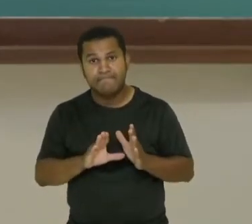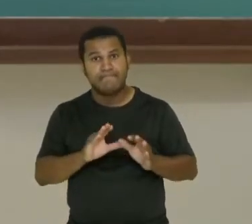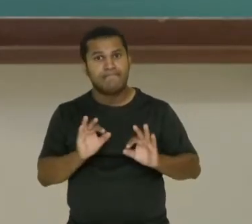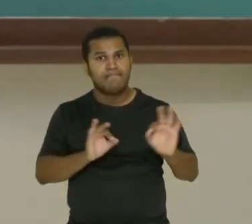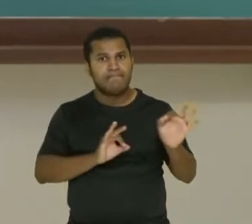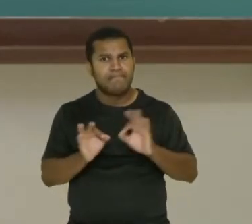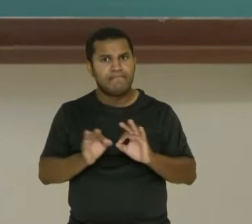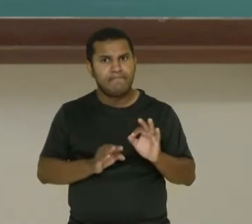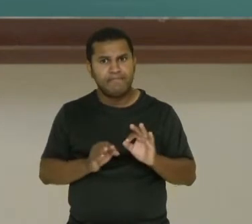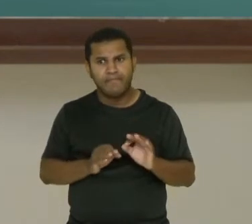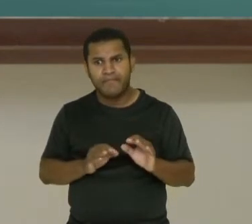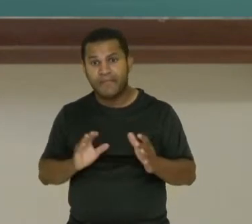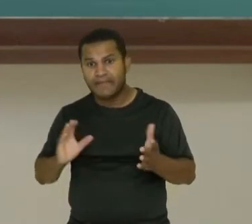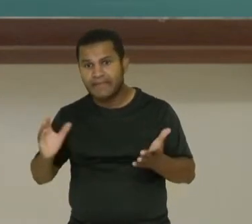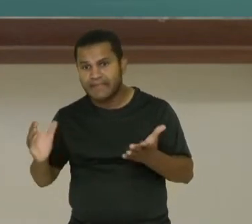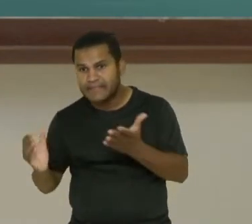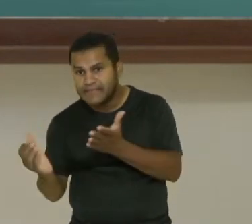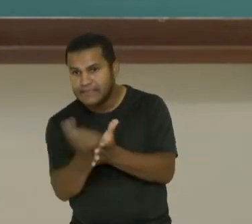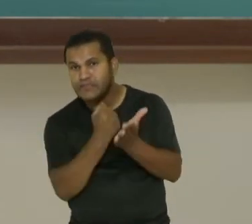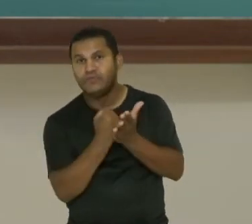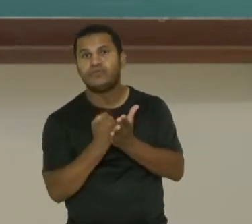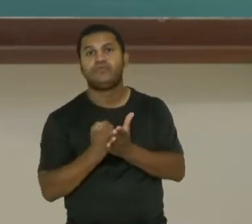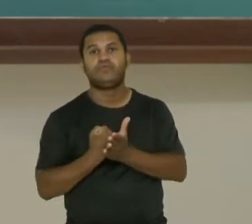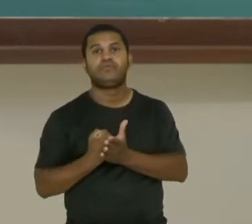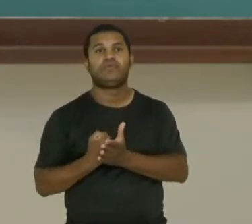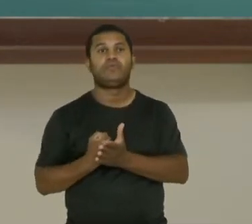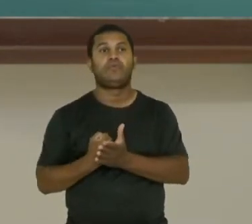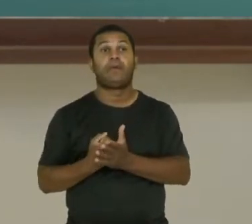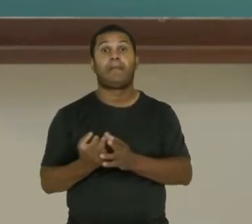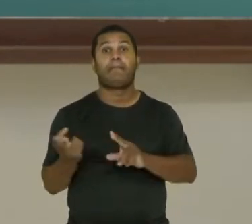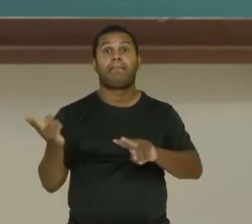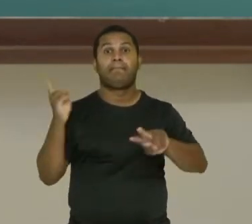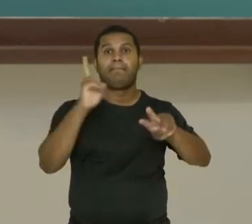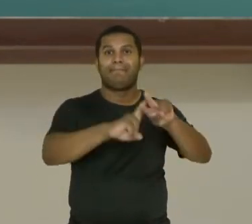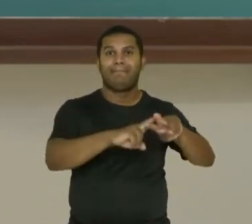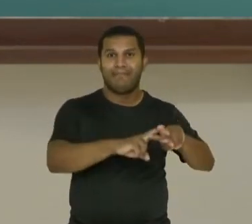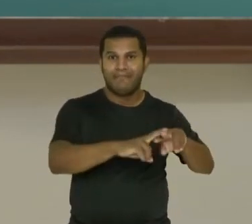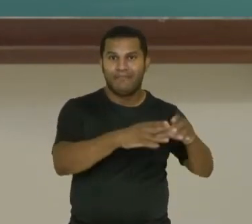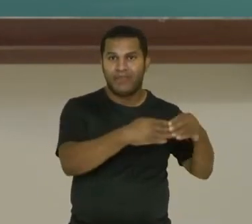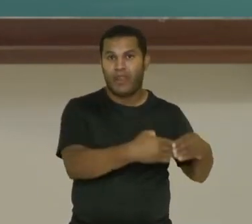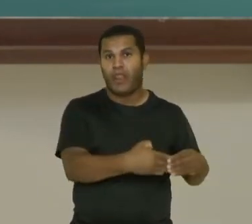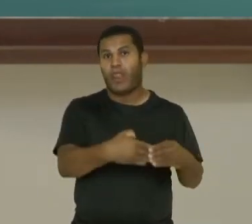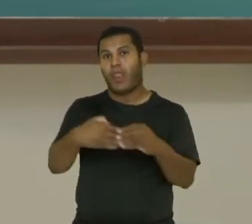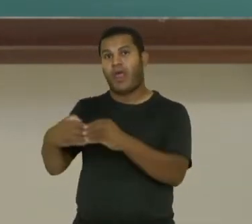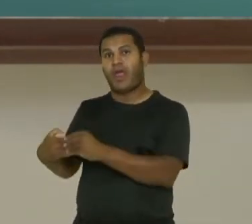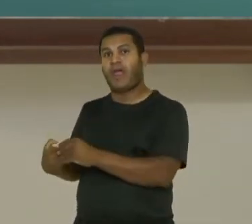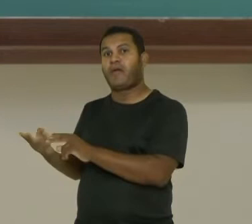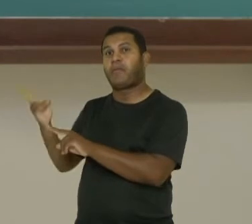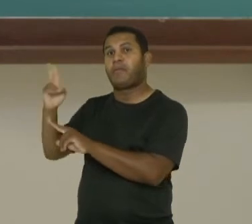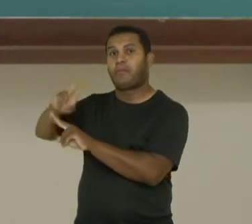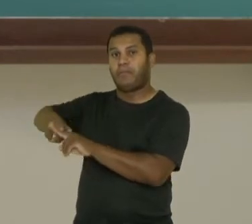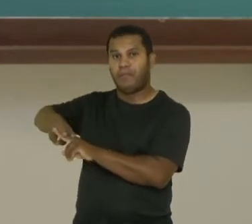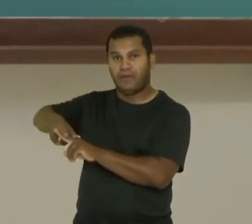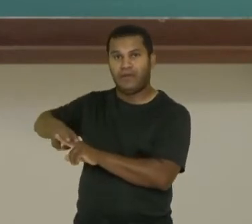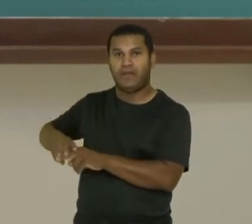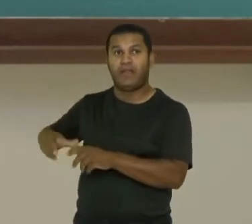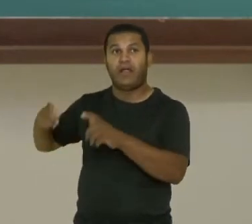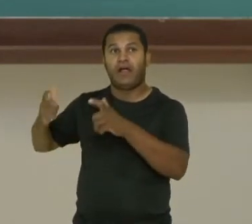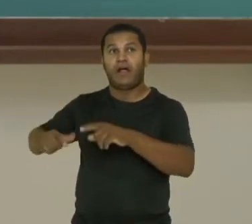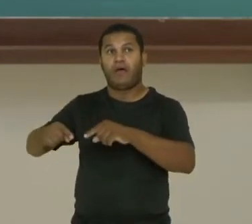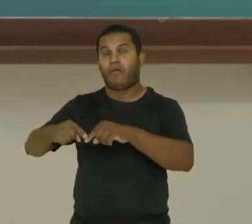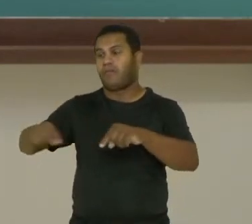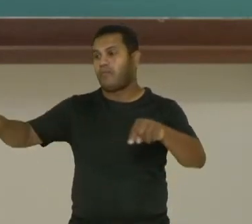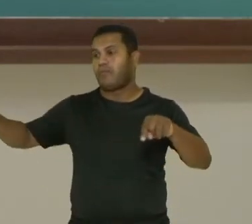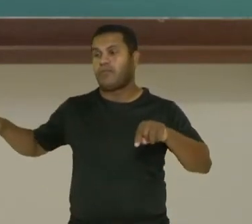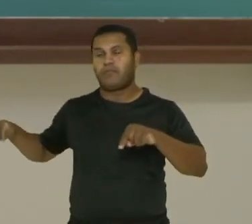e eles mantêm ele sob cativeiro, sequestram ele, né? E pedem que o cômodo no qual ele está preso